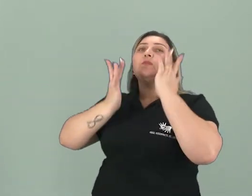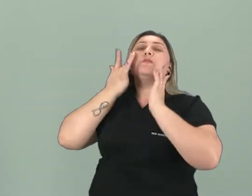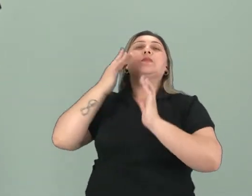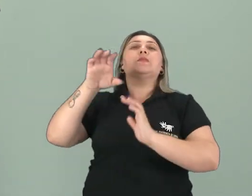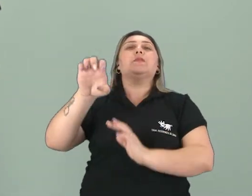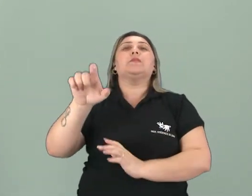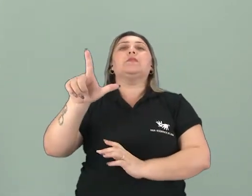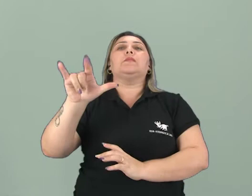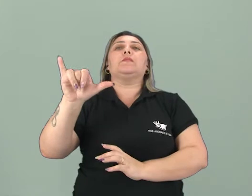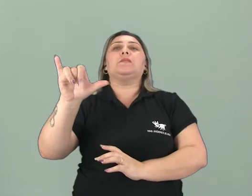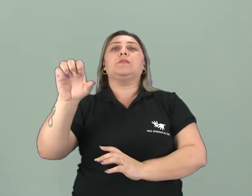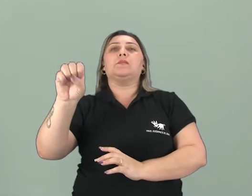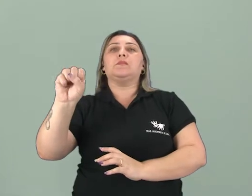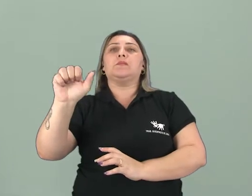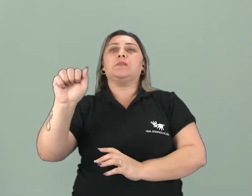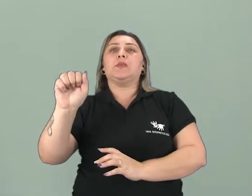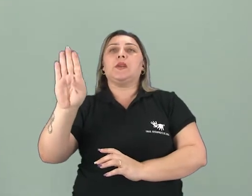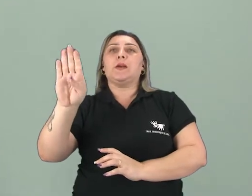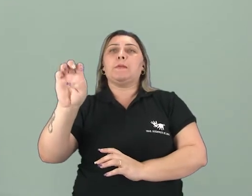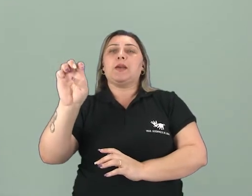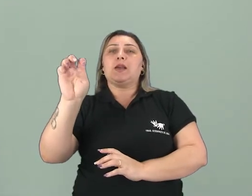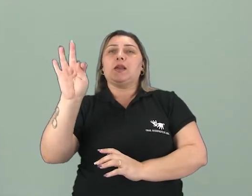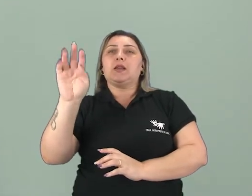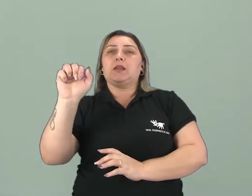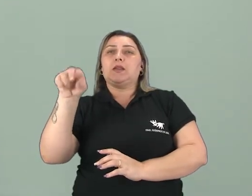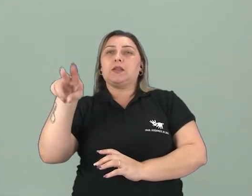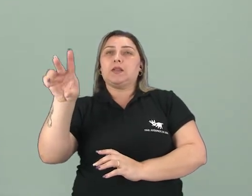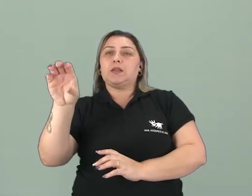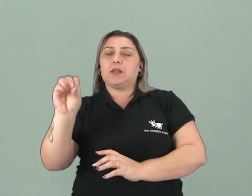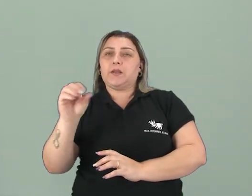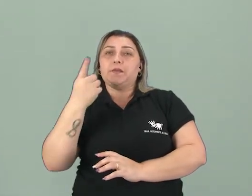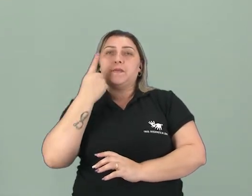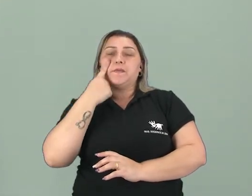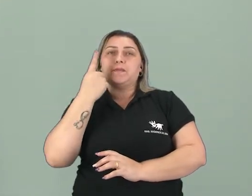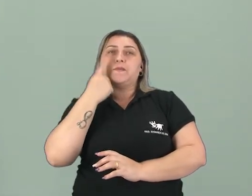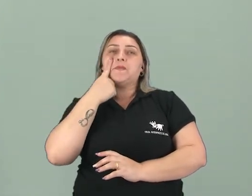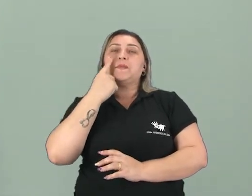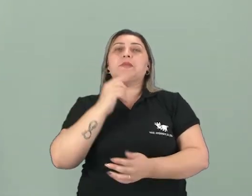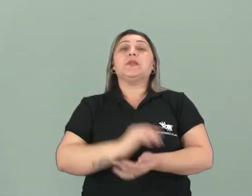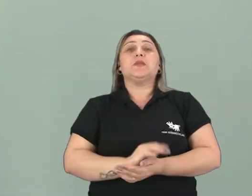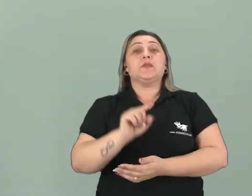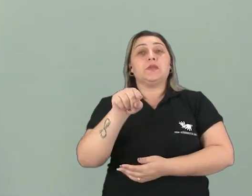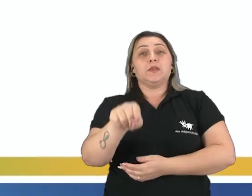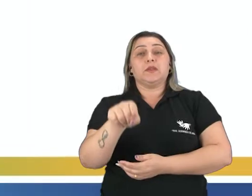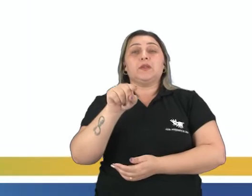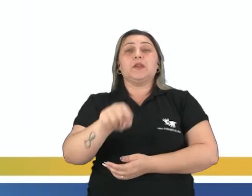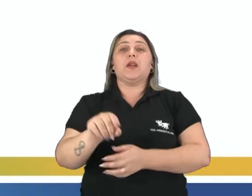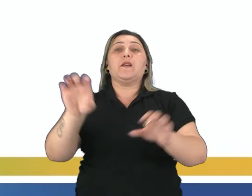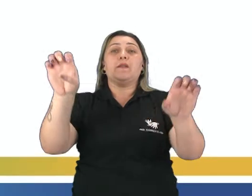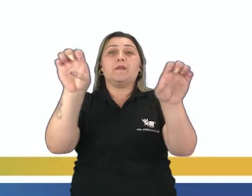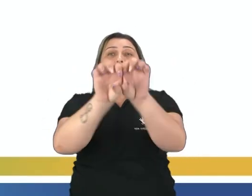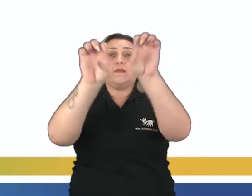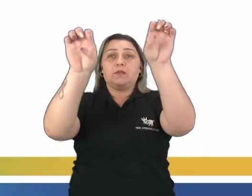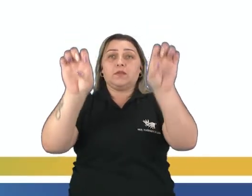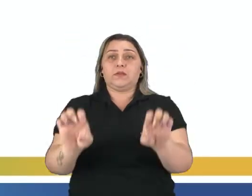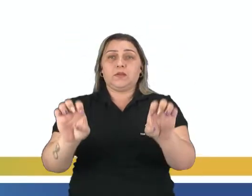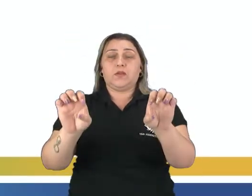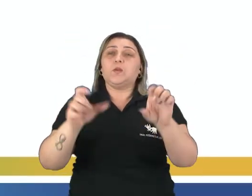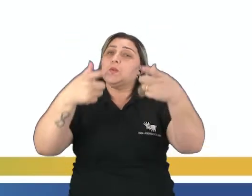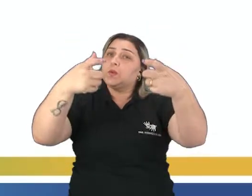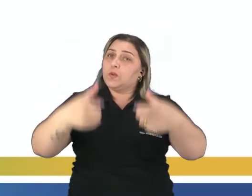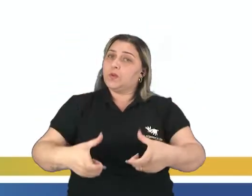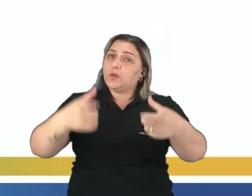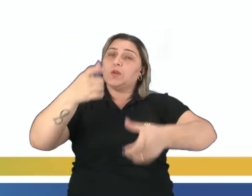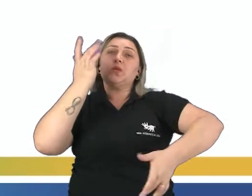o formato do teatro elisabetano? Acompanha comigo aqui nessa tela que você vai ver a estrutura do